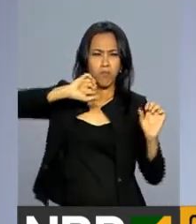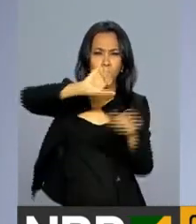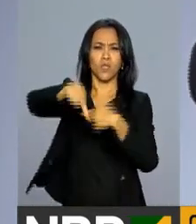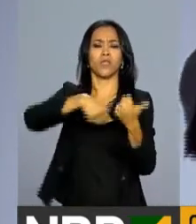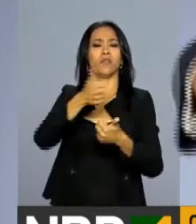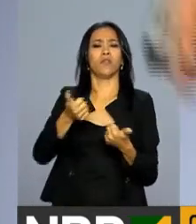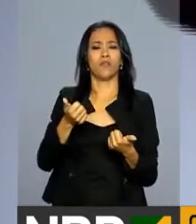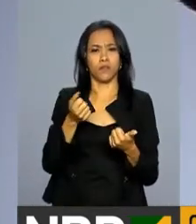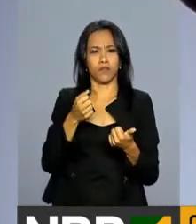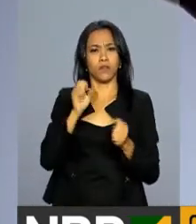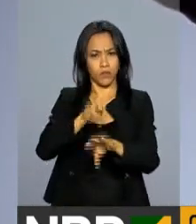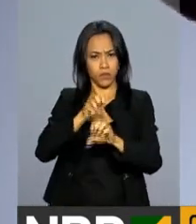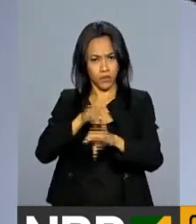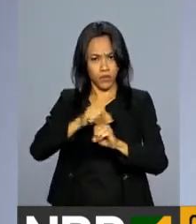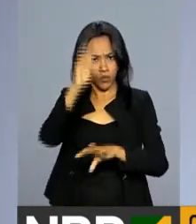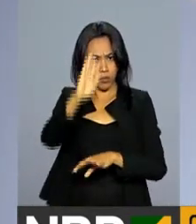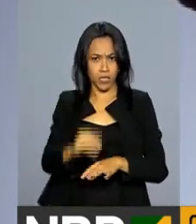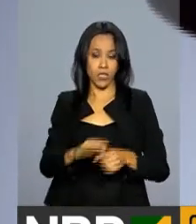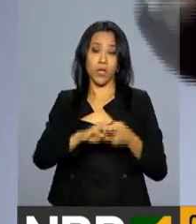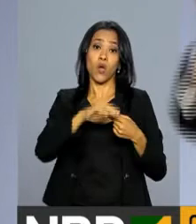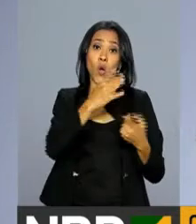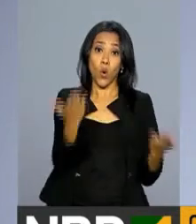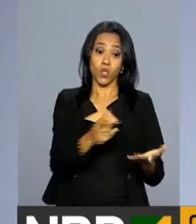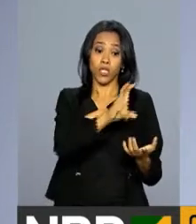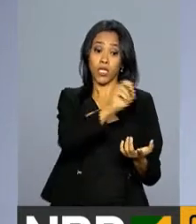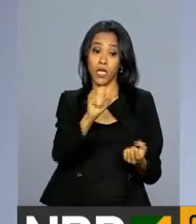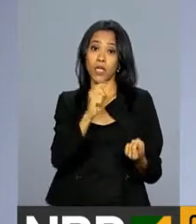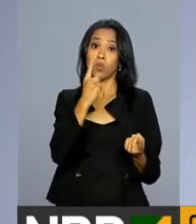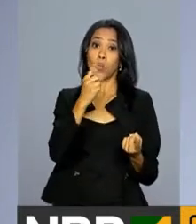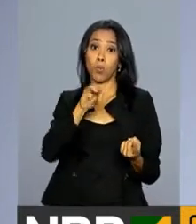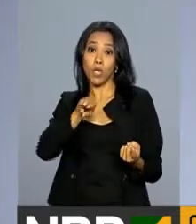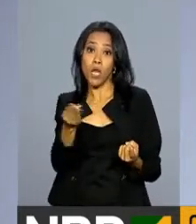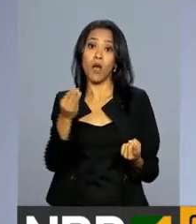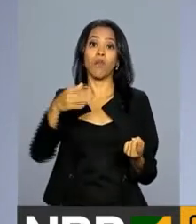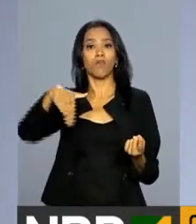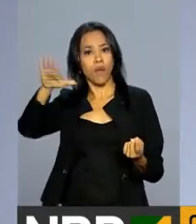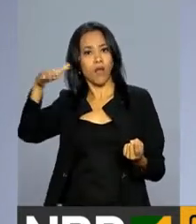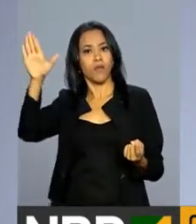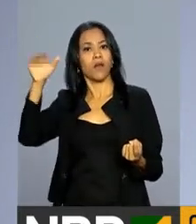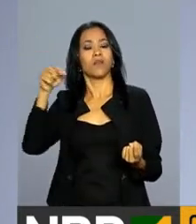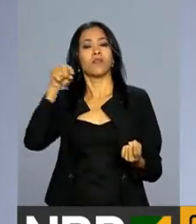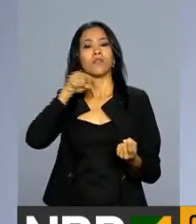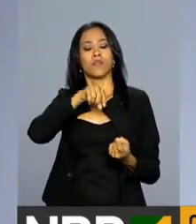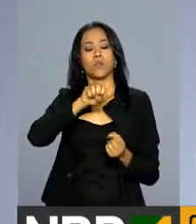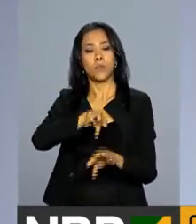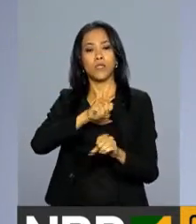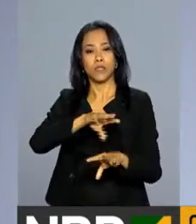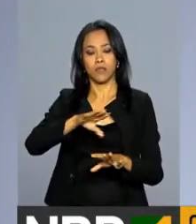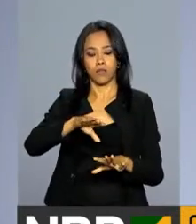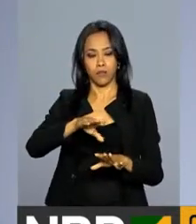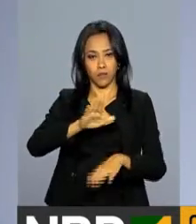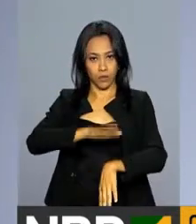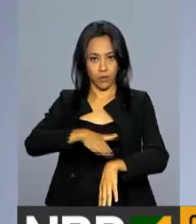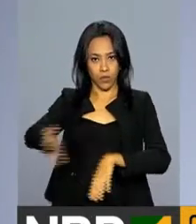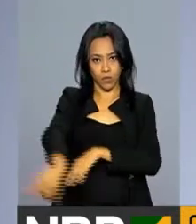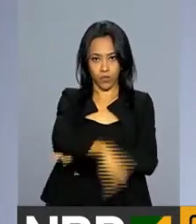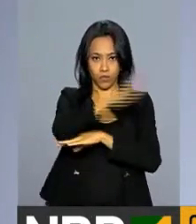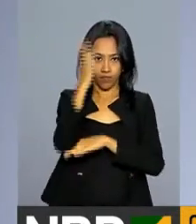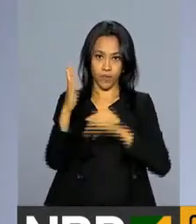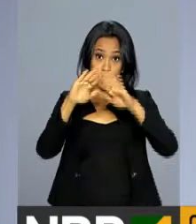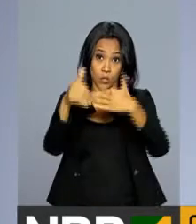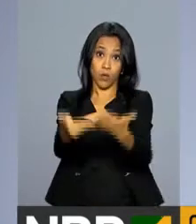hoje 500 mil logo mais um milhão logo mais um milhão e meio de vagas no ensino em tempo integral